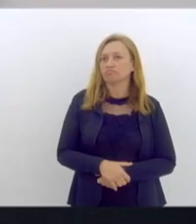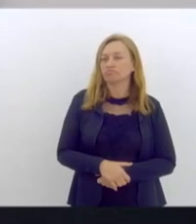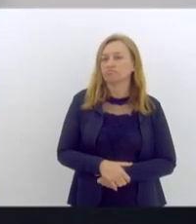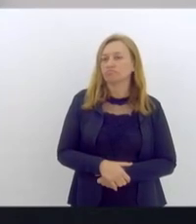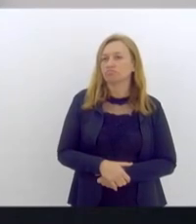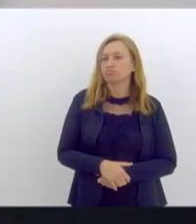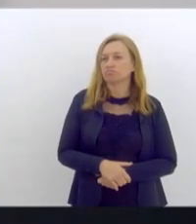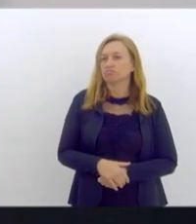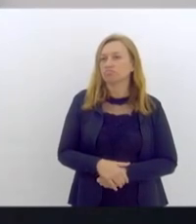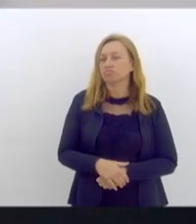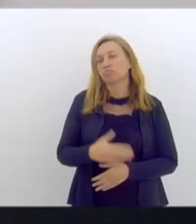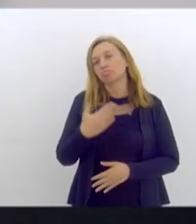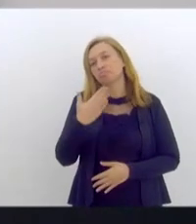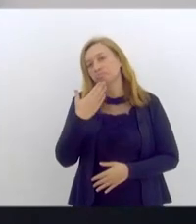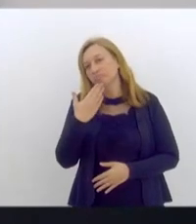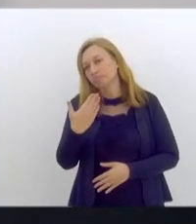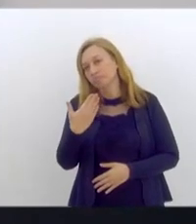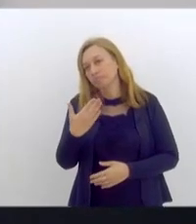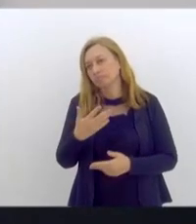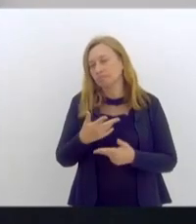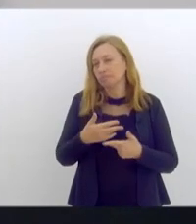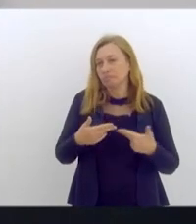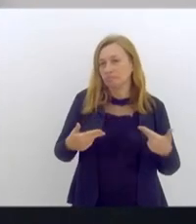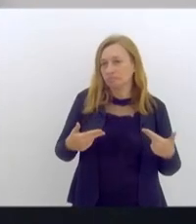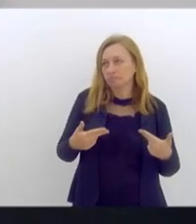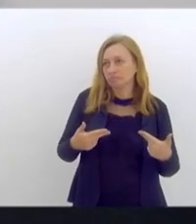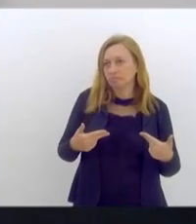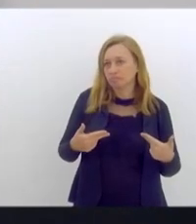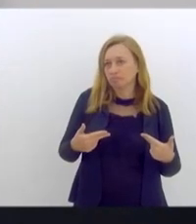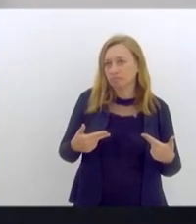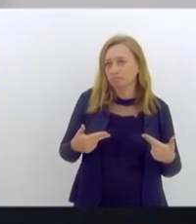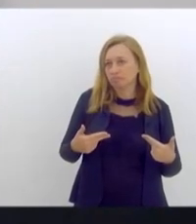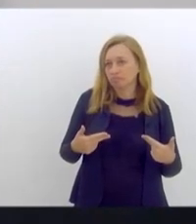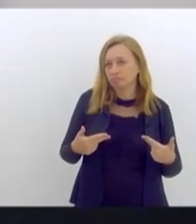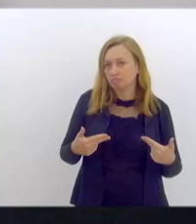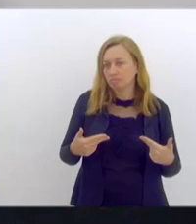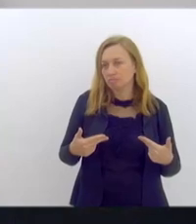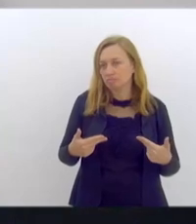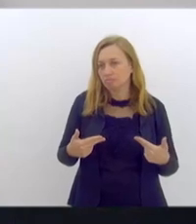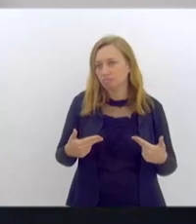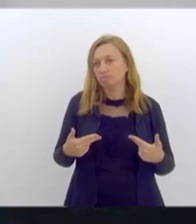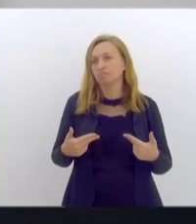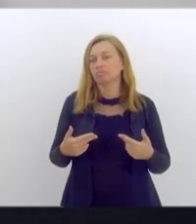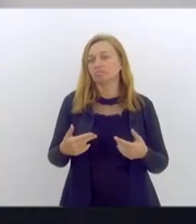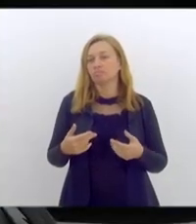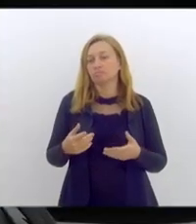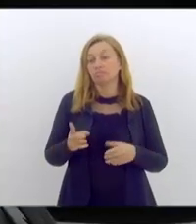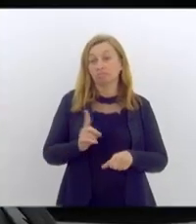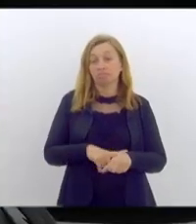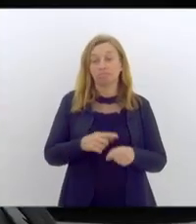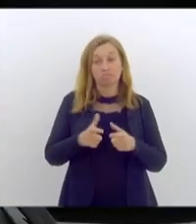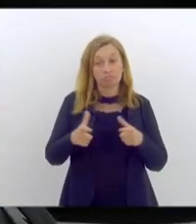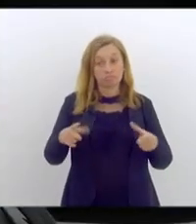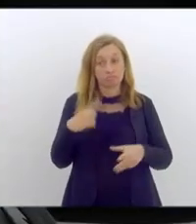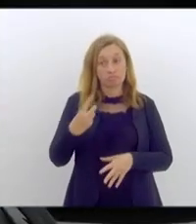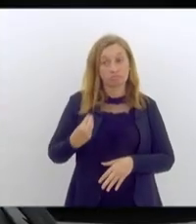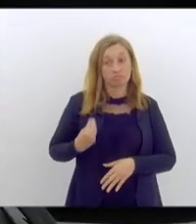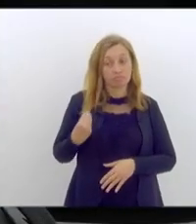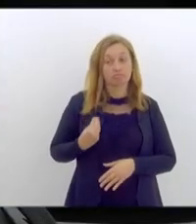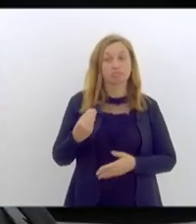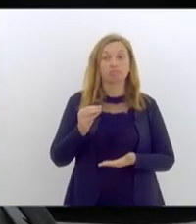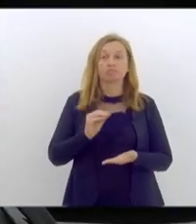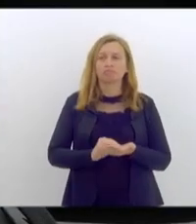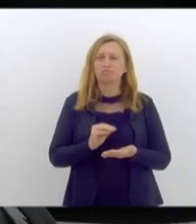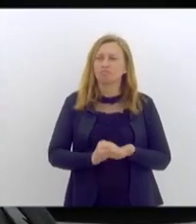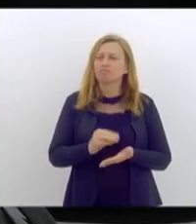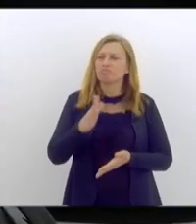nem tanto ao diabo que é muitos tempos que nós estamos vivendo só falta saber quem é Deus